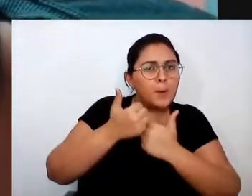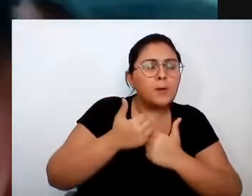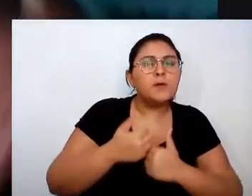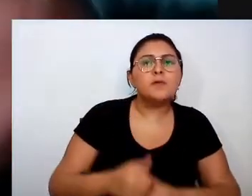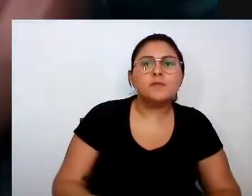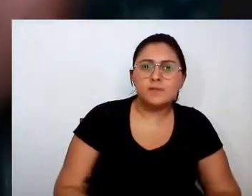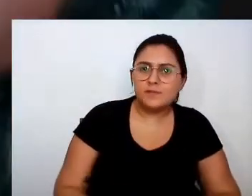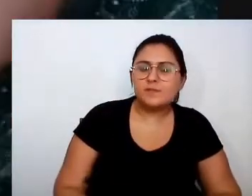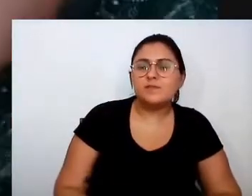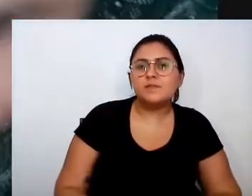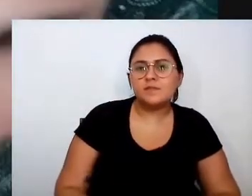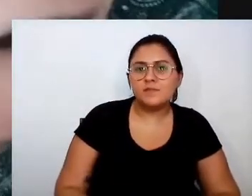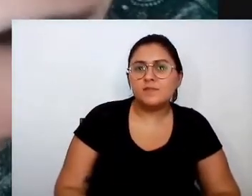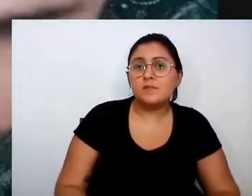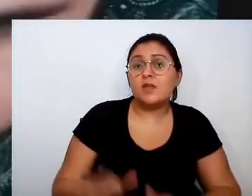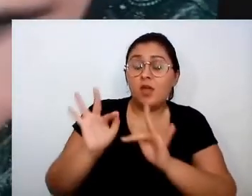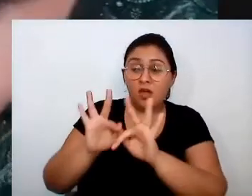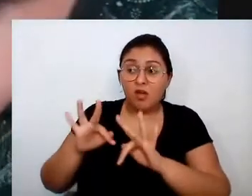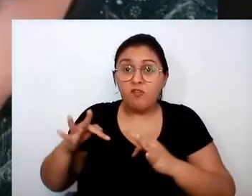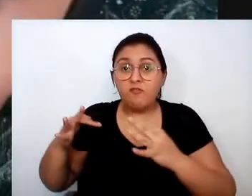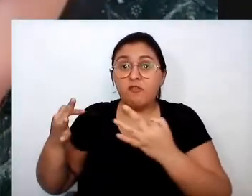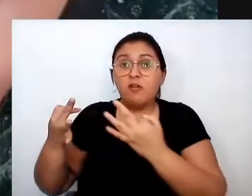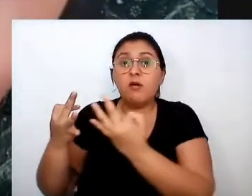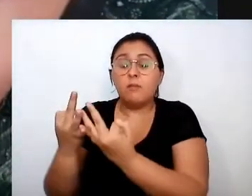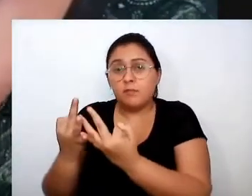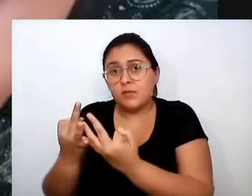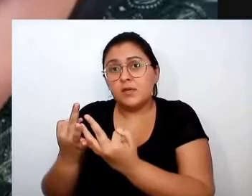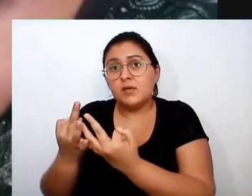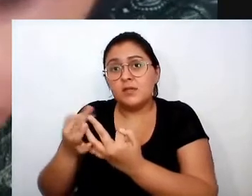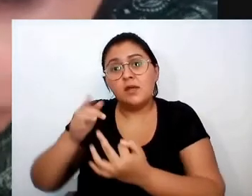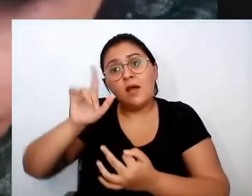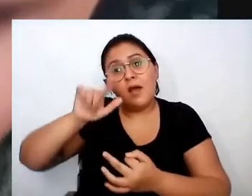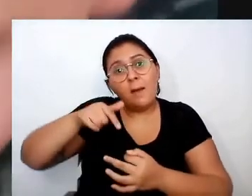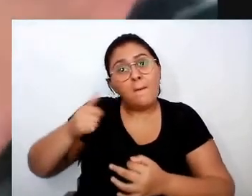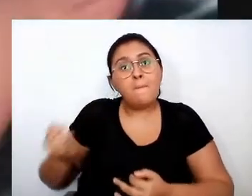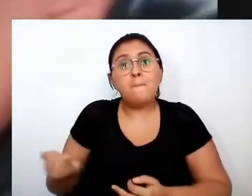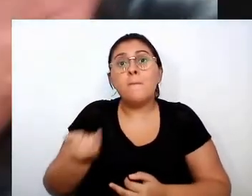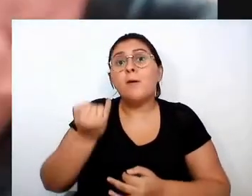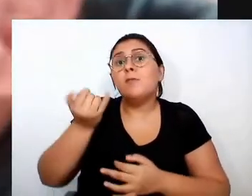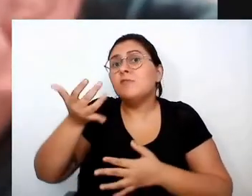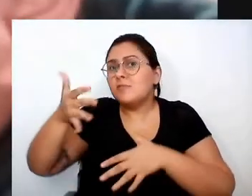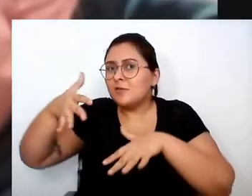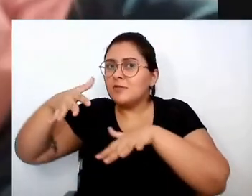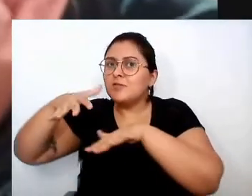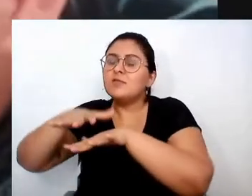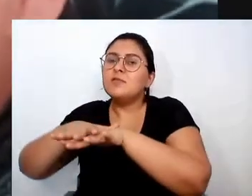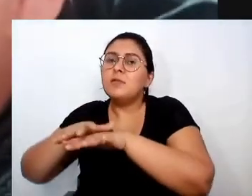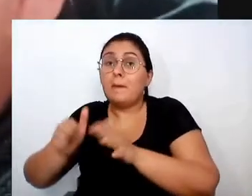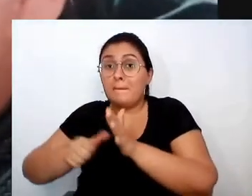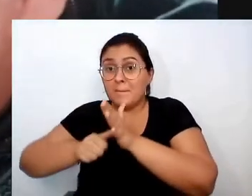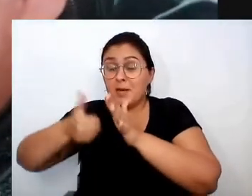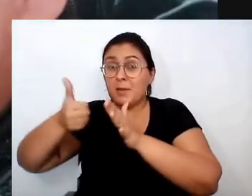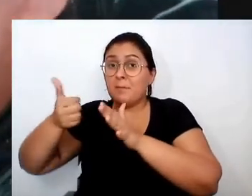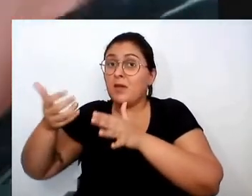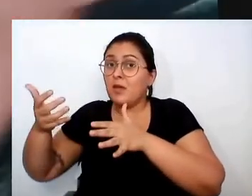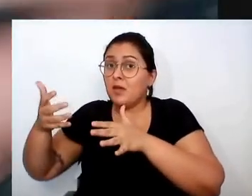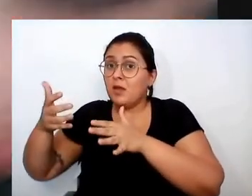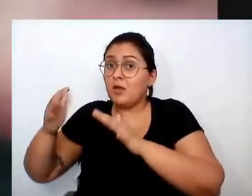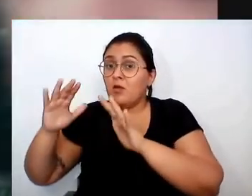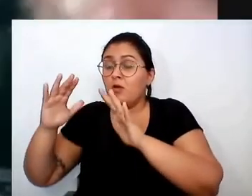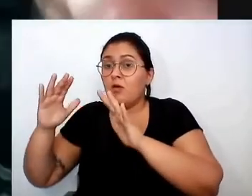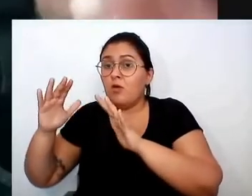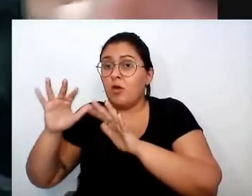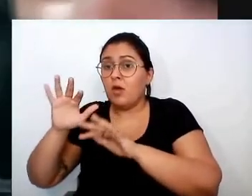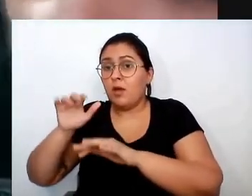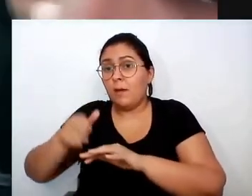a família é o primeiro espaço, né, de inclusão. Aí depois vem a escola, né? Depois vem Davi, deixa o eu só ver mercado de aqui que eu não estou trabalho. ouvindo bem não aqui,